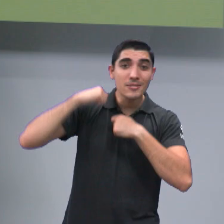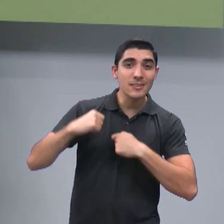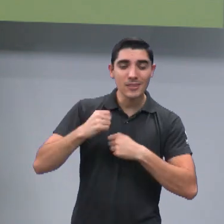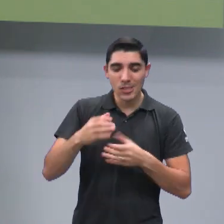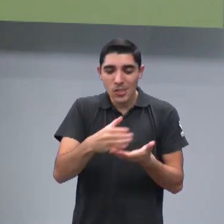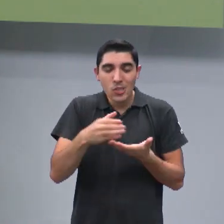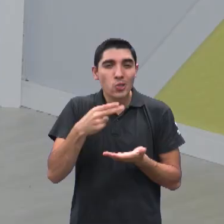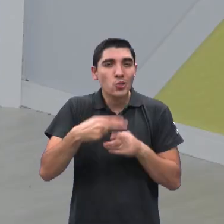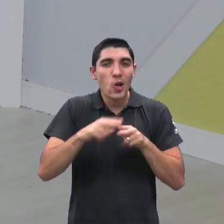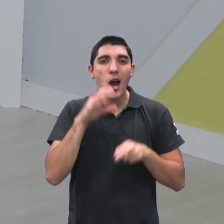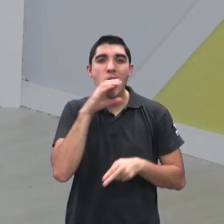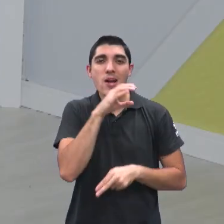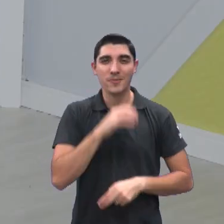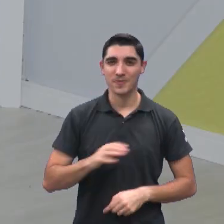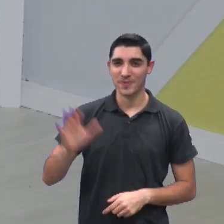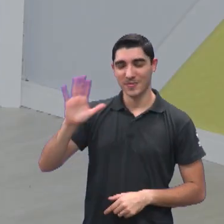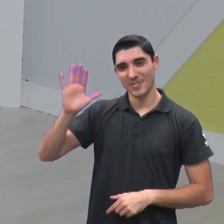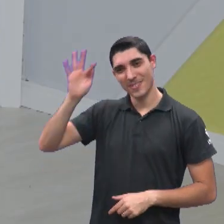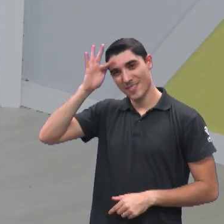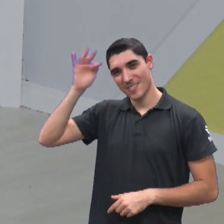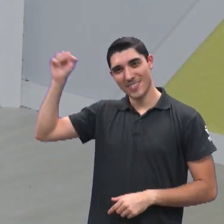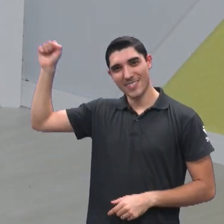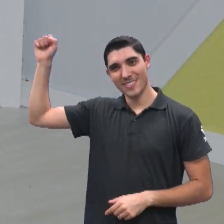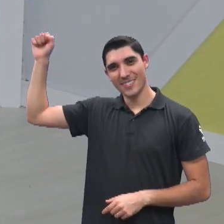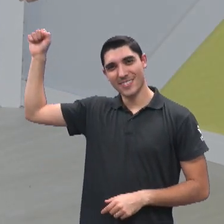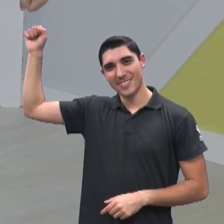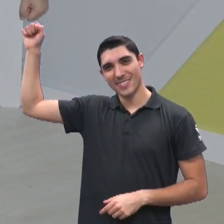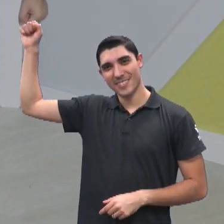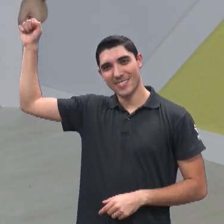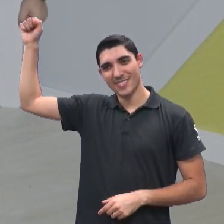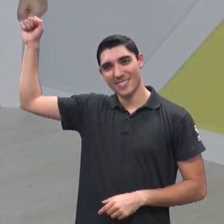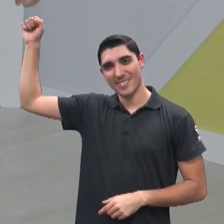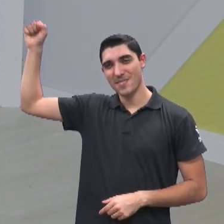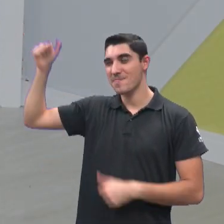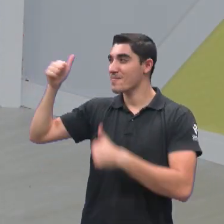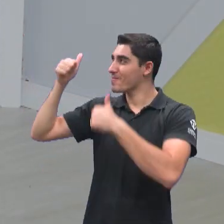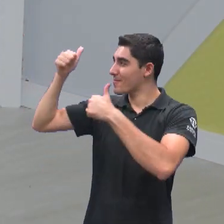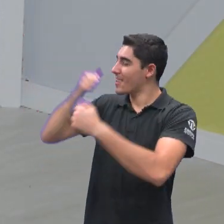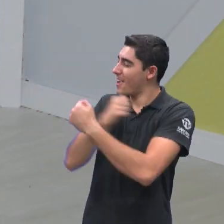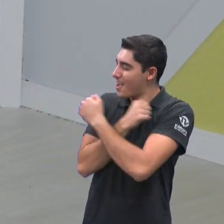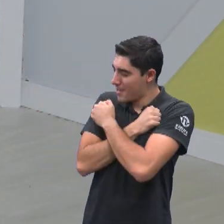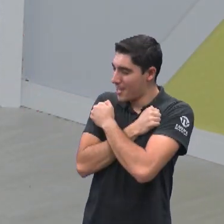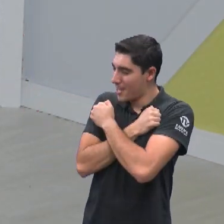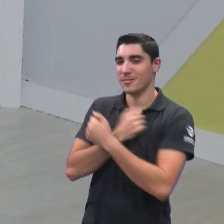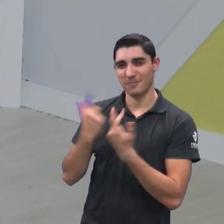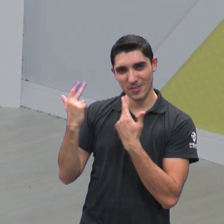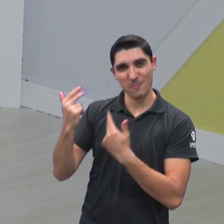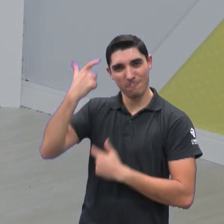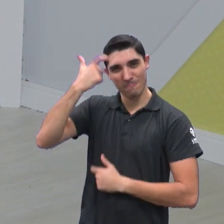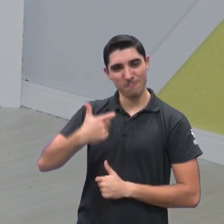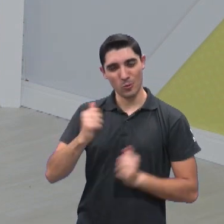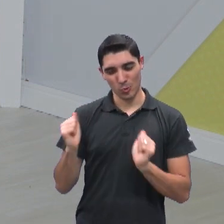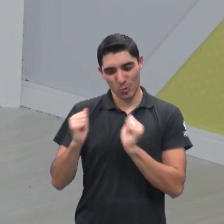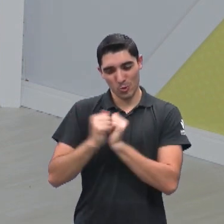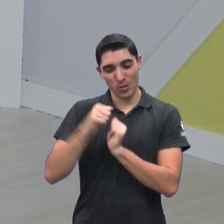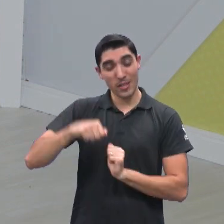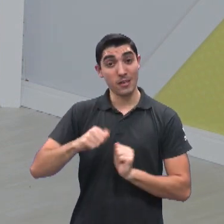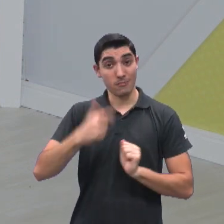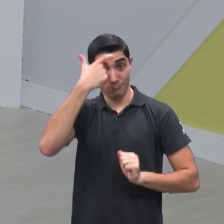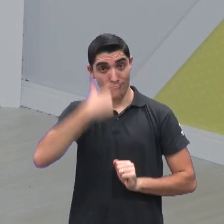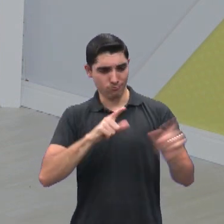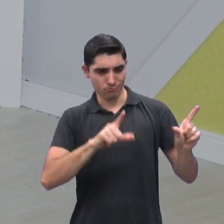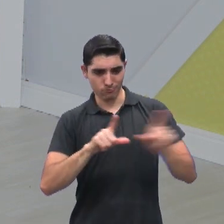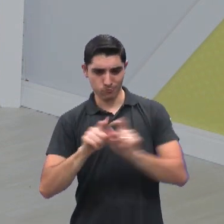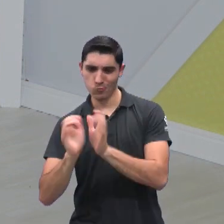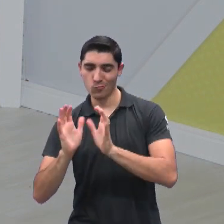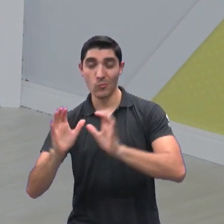isso. Tchau. Muito bem. Luizão, grande abraço para você, hein? Sempre um prazer também dividir o Hora do Esporte contigo, Luizão, que sempre leva a